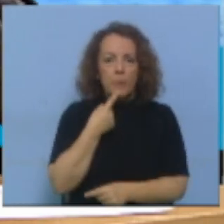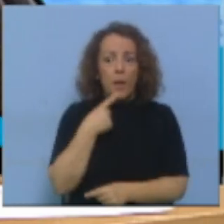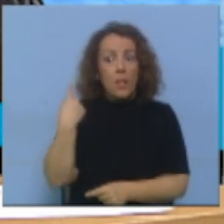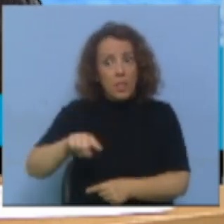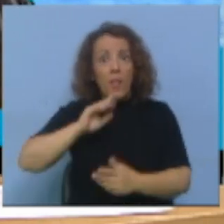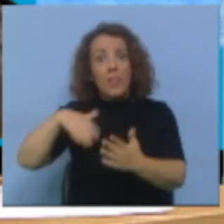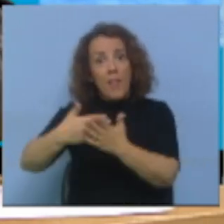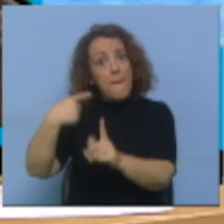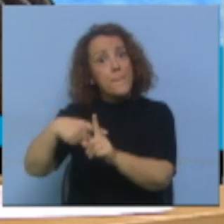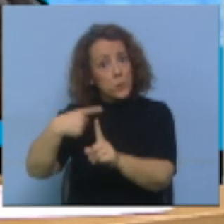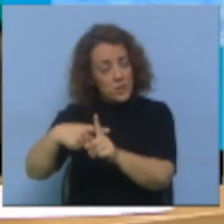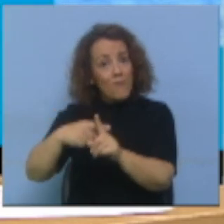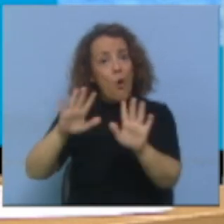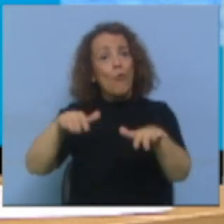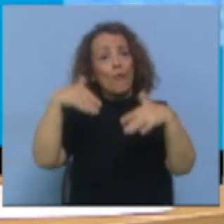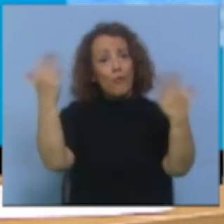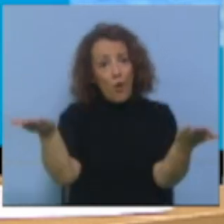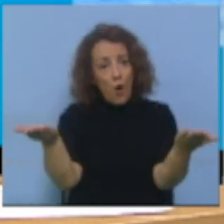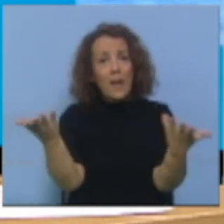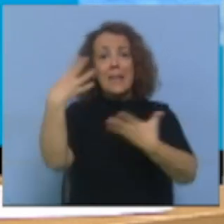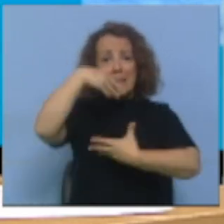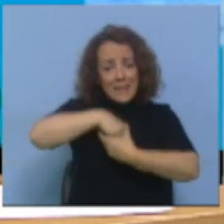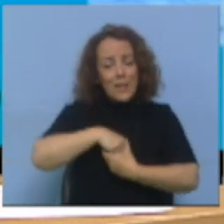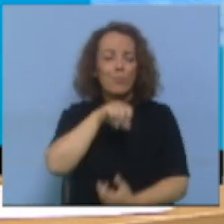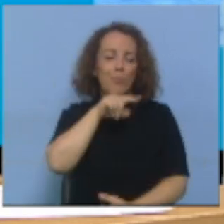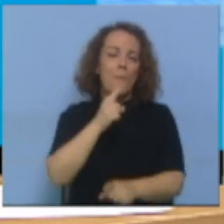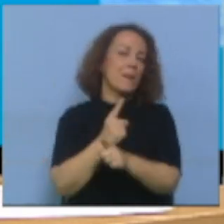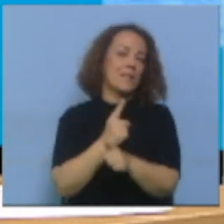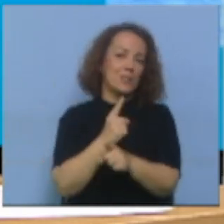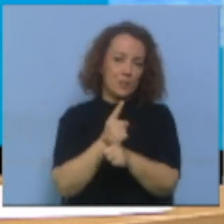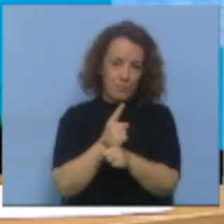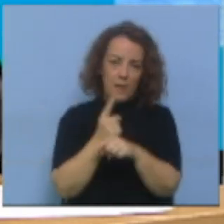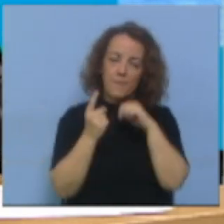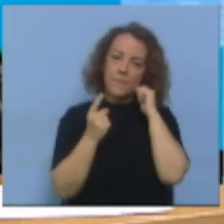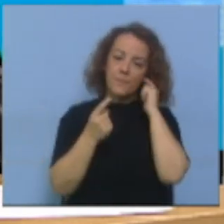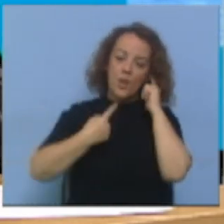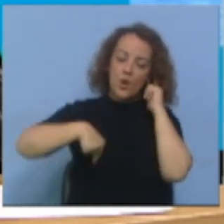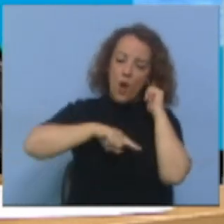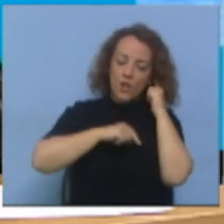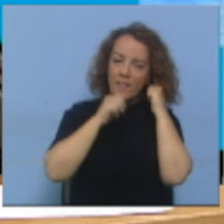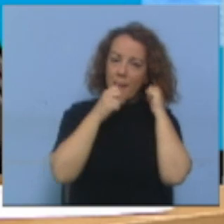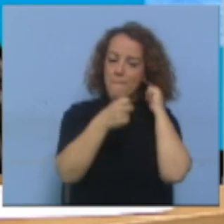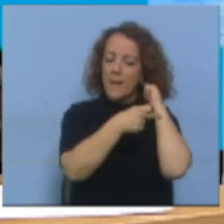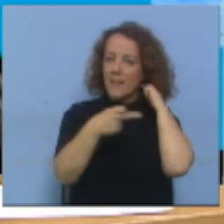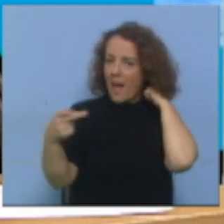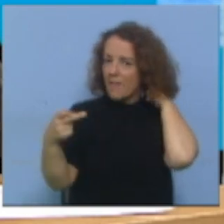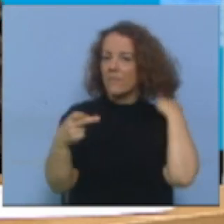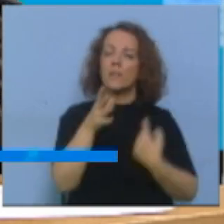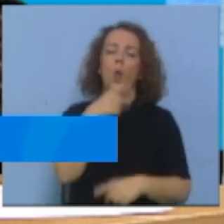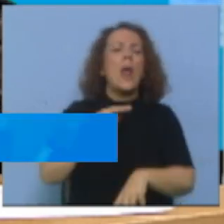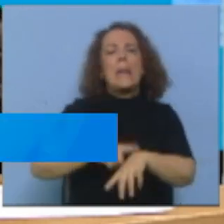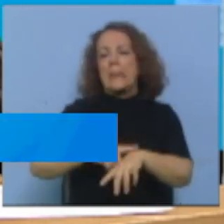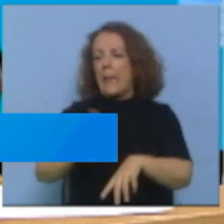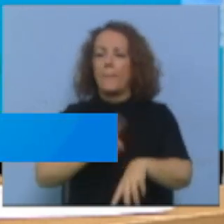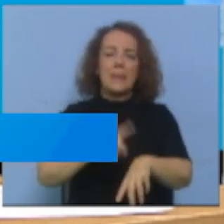positivo acontece no exterior e pode acontecer no interior. Nós usamos muito o refrão, não tenho tempo. E até